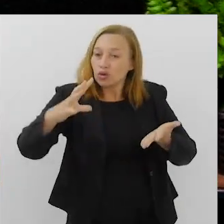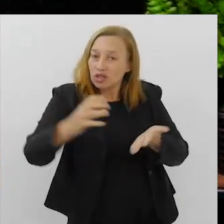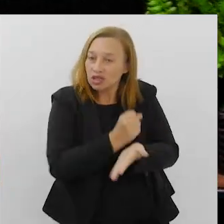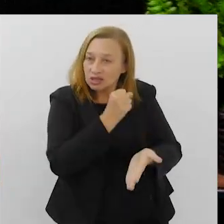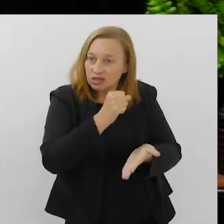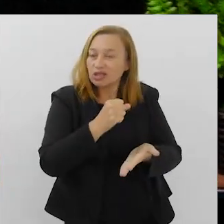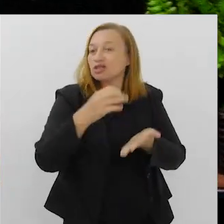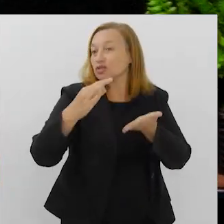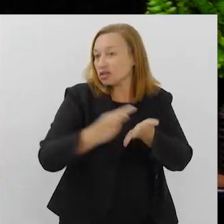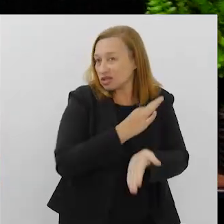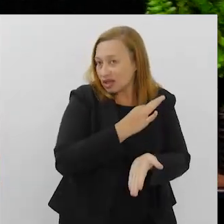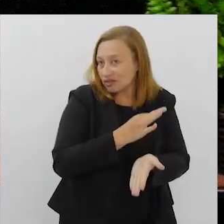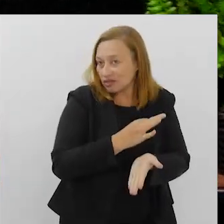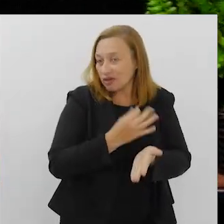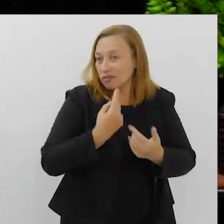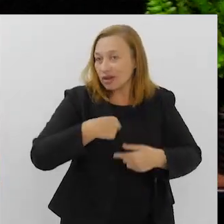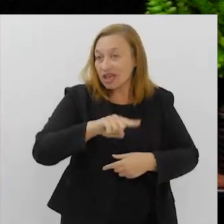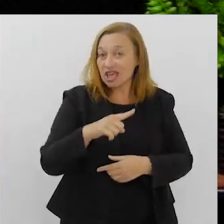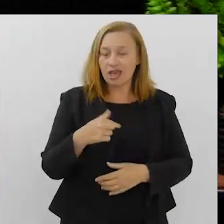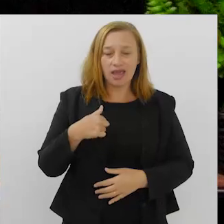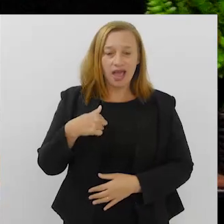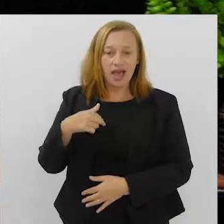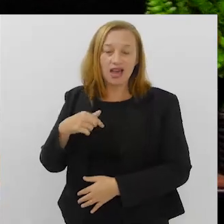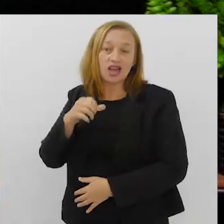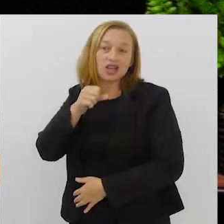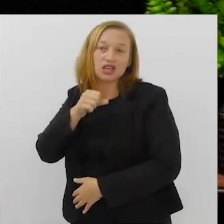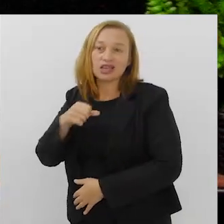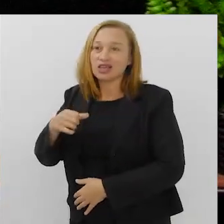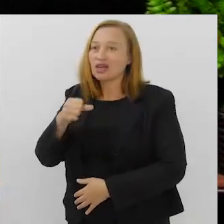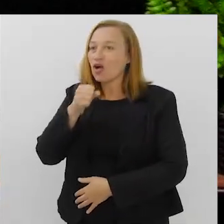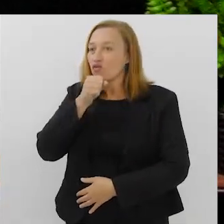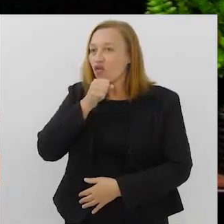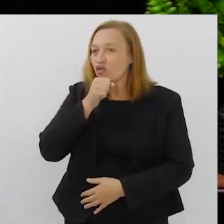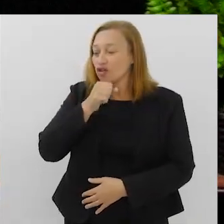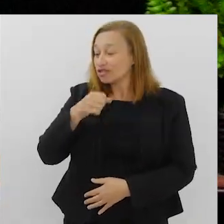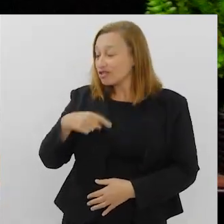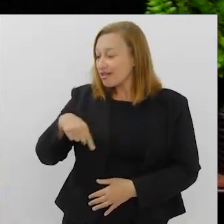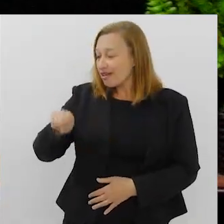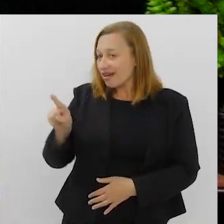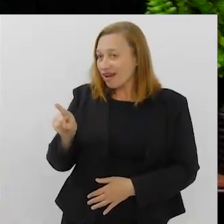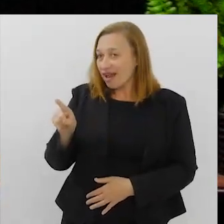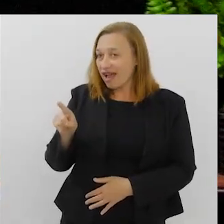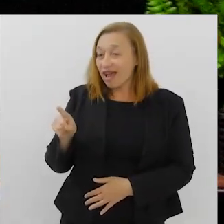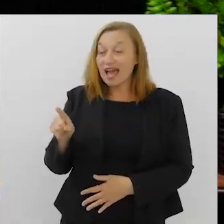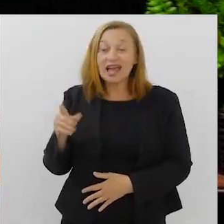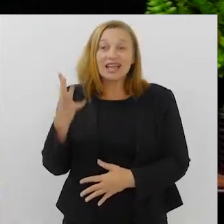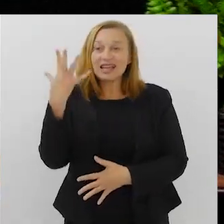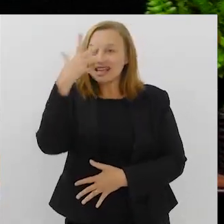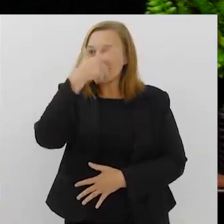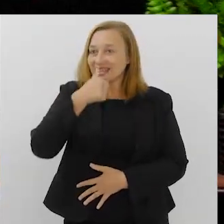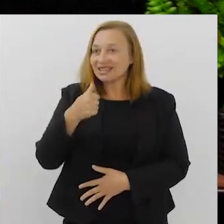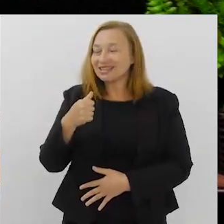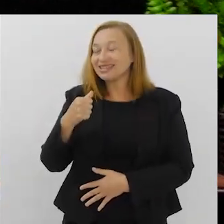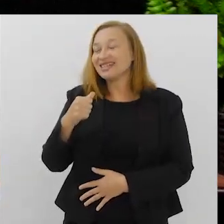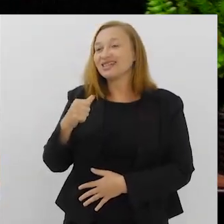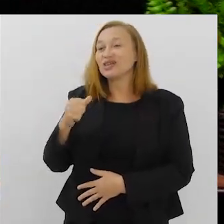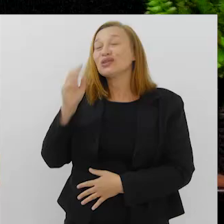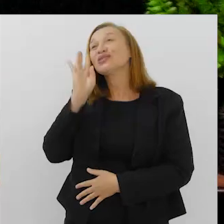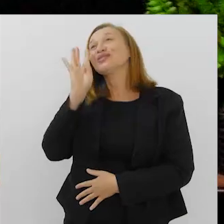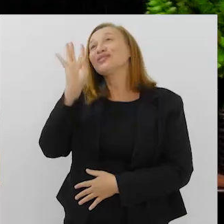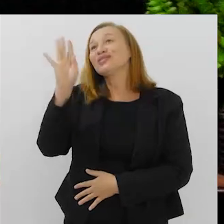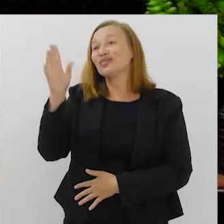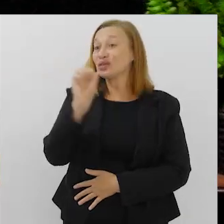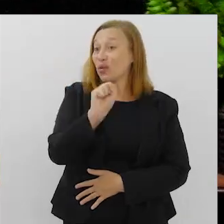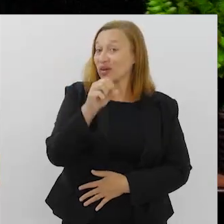se inscreveu para participar e estava ela lá, né, apresentando lindamente, realizando o seu